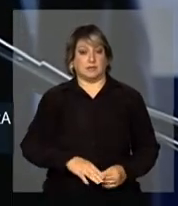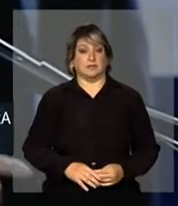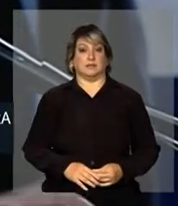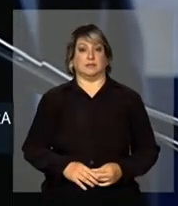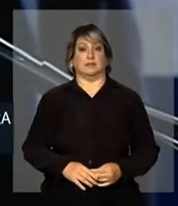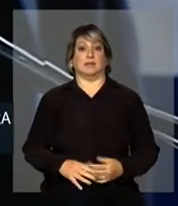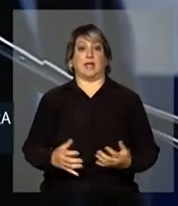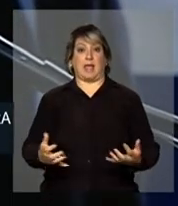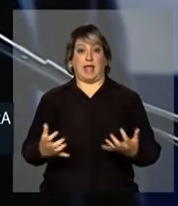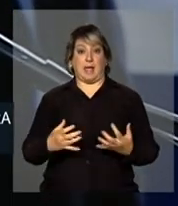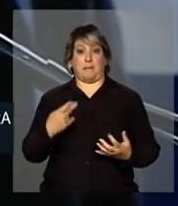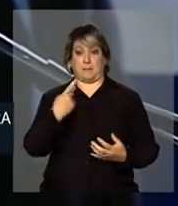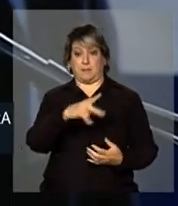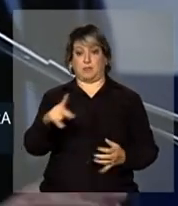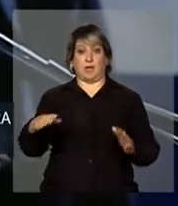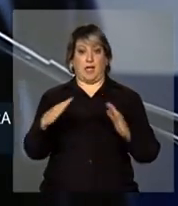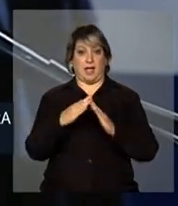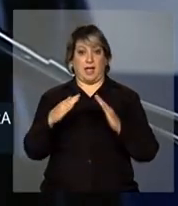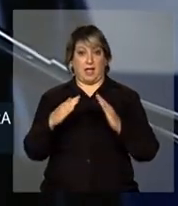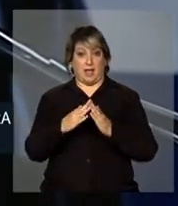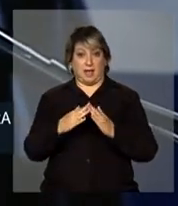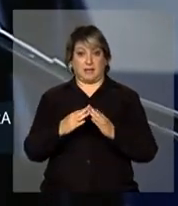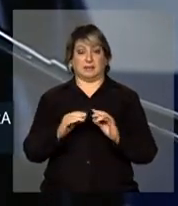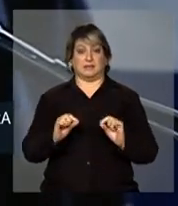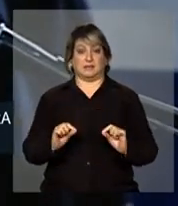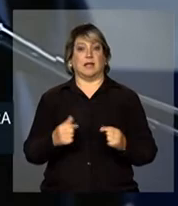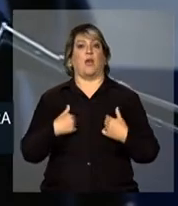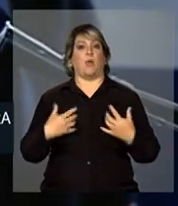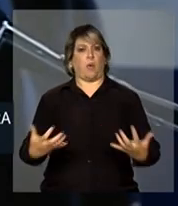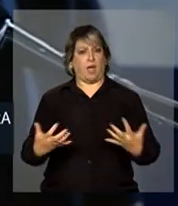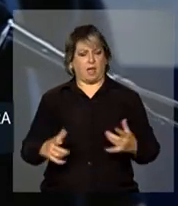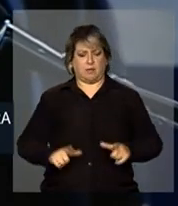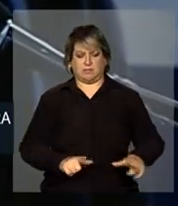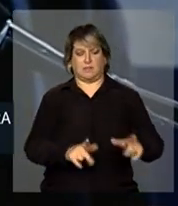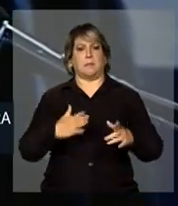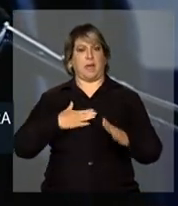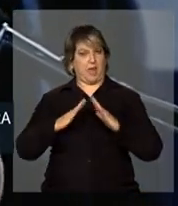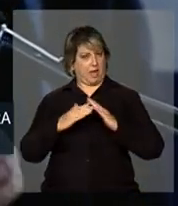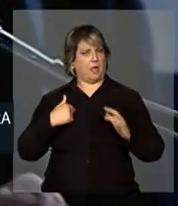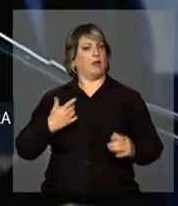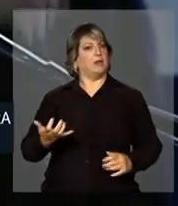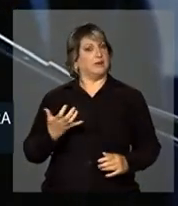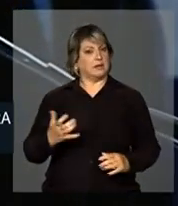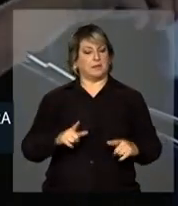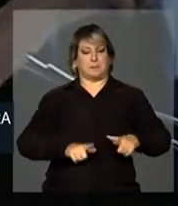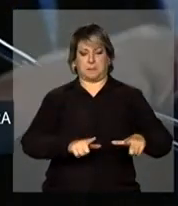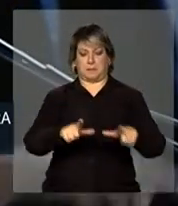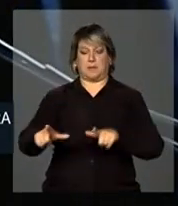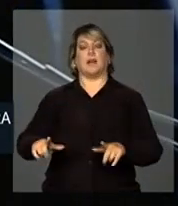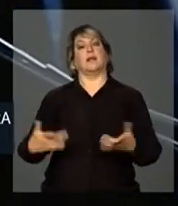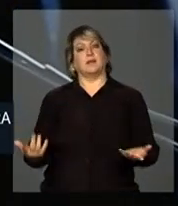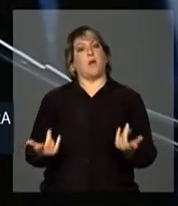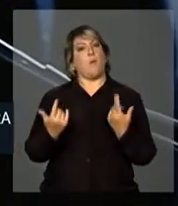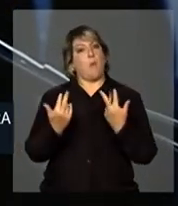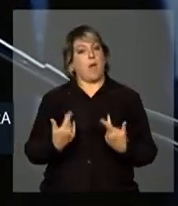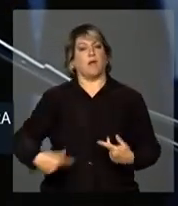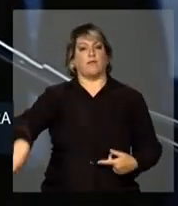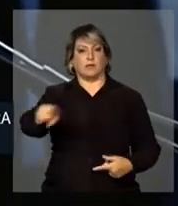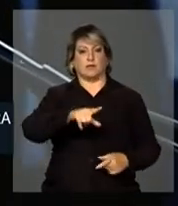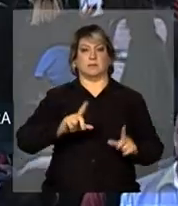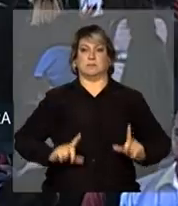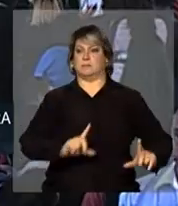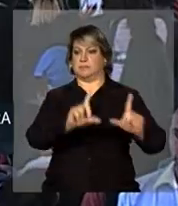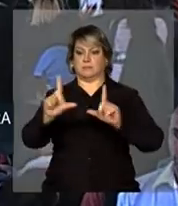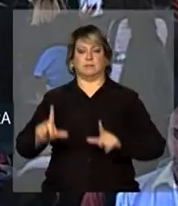cada um de nós quer para sua casa. Eu quero que tenha piso na minha casa. É justo que vocês também